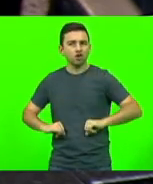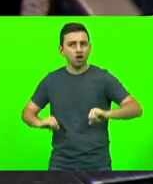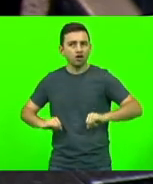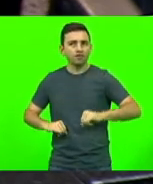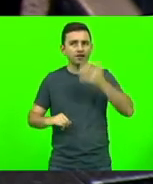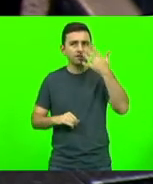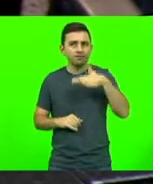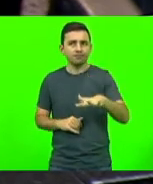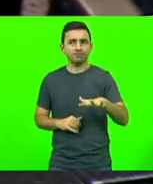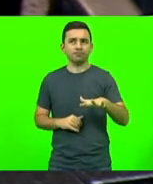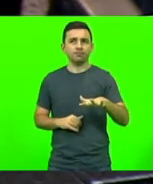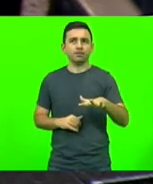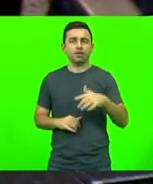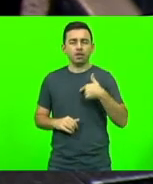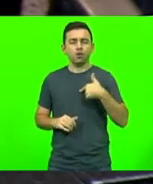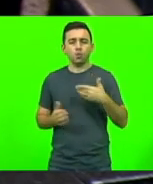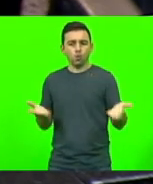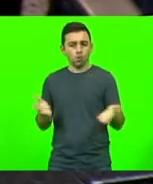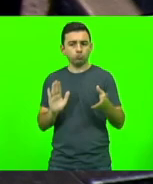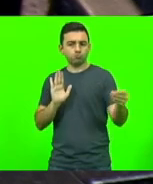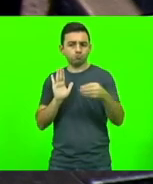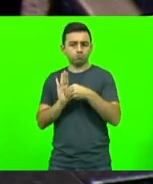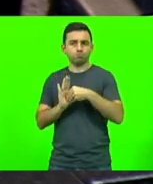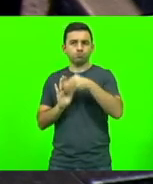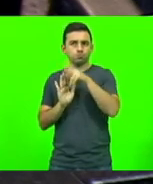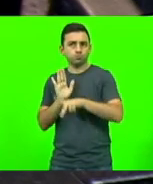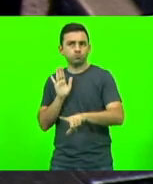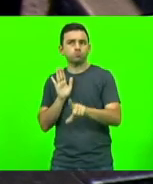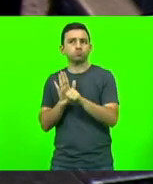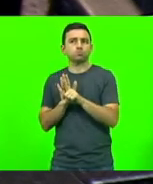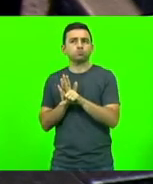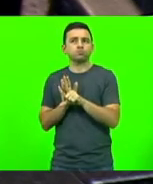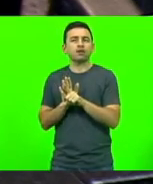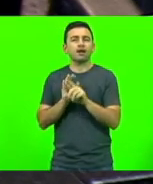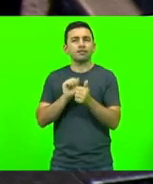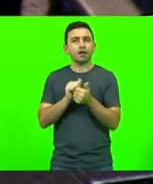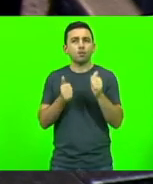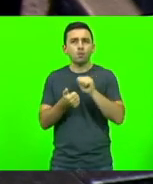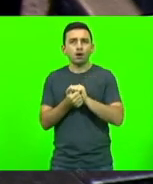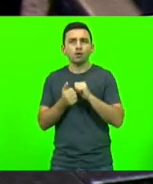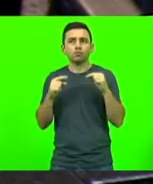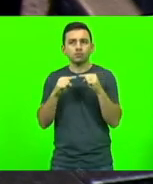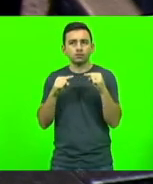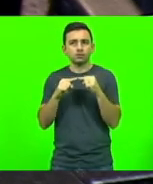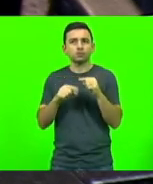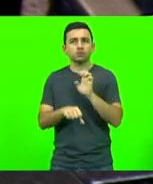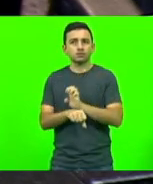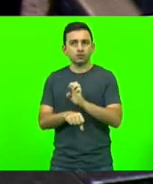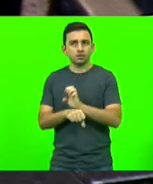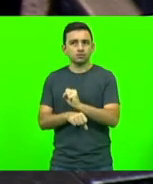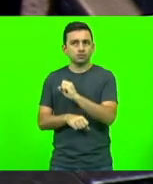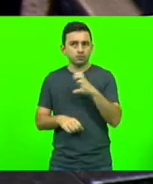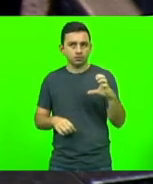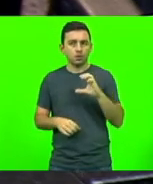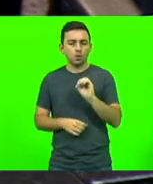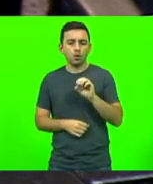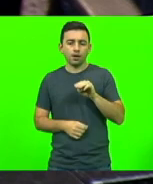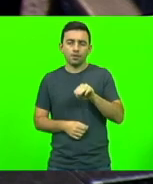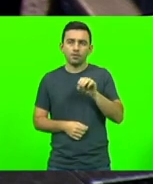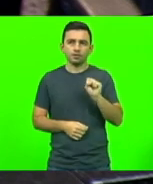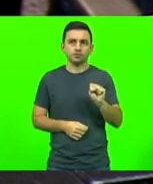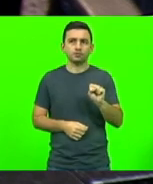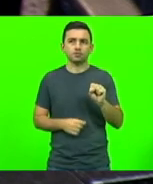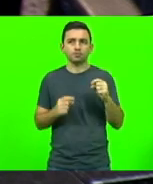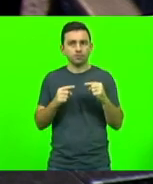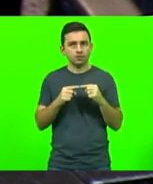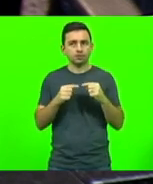ponta. Protocolei hoje um projeto para adequar o nosso estado ao que recomenda a OMS,